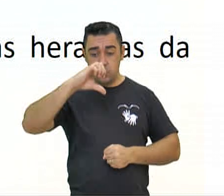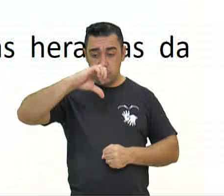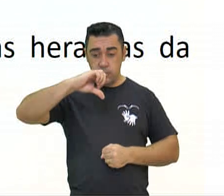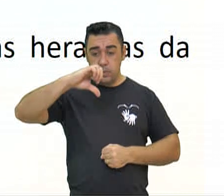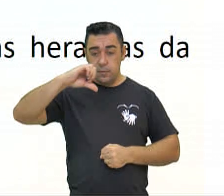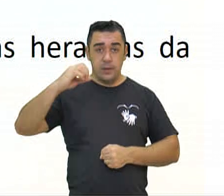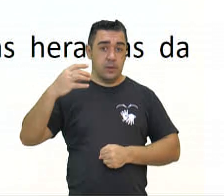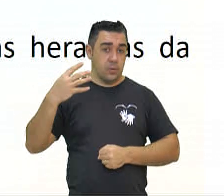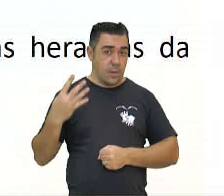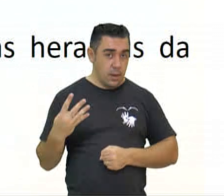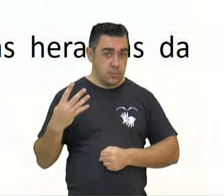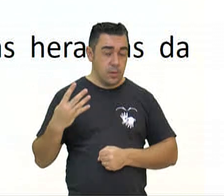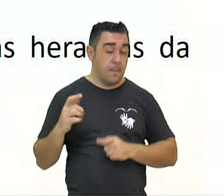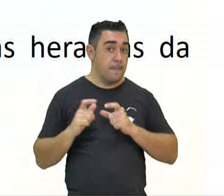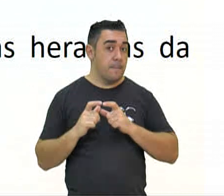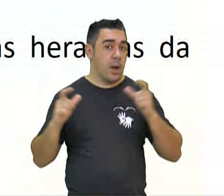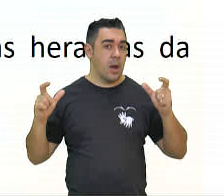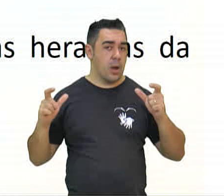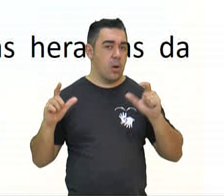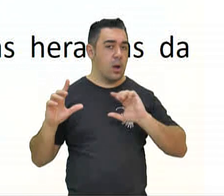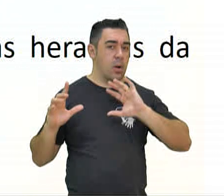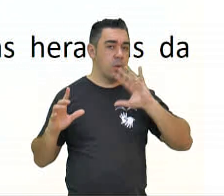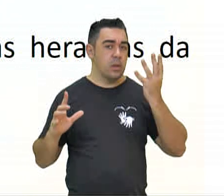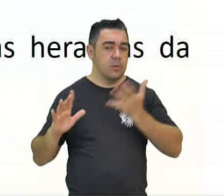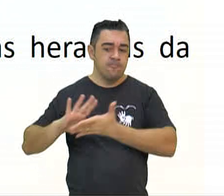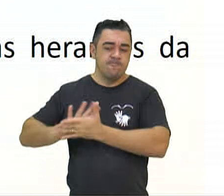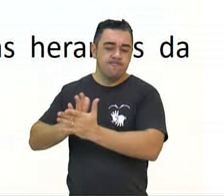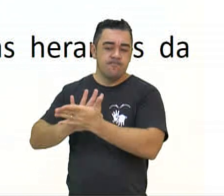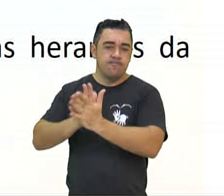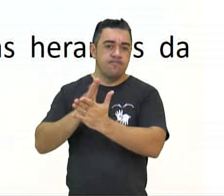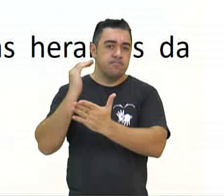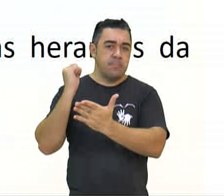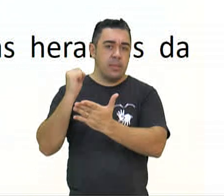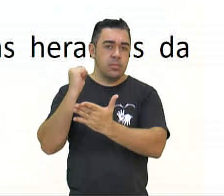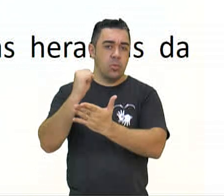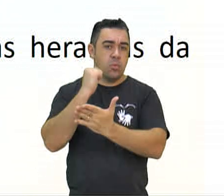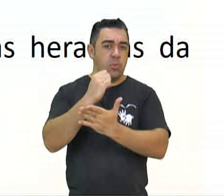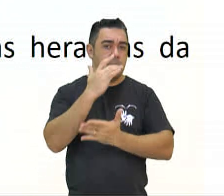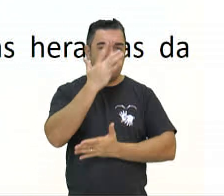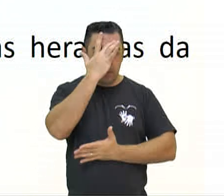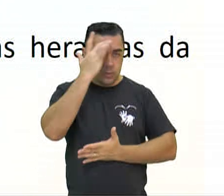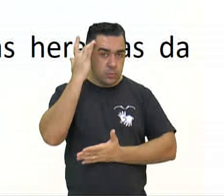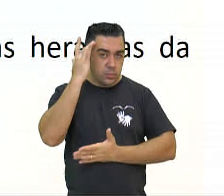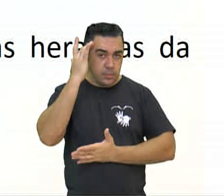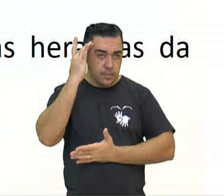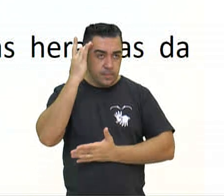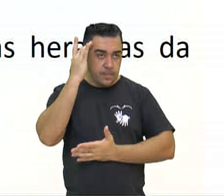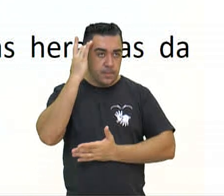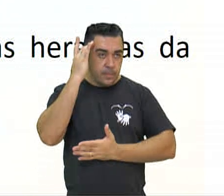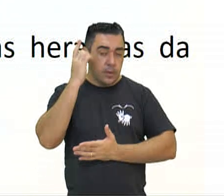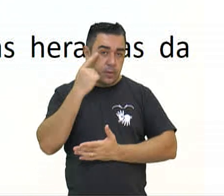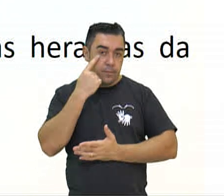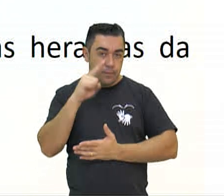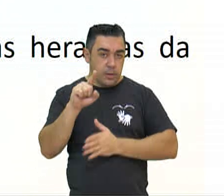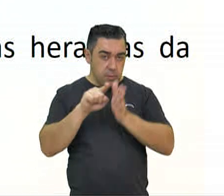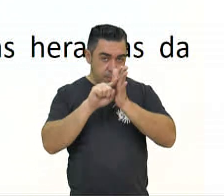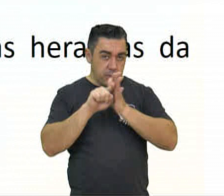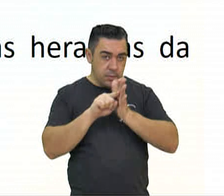maiores genocídios da região, muito marcante, foi noticiado no mundo inteiro. Se escrever genocídio de Ruanda na